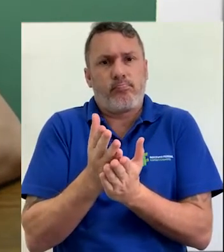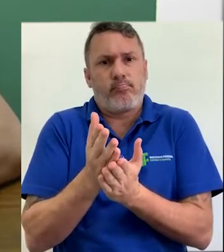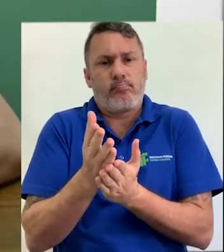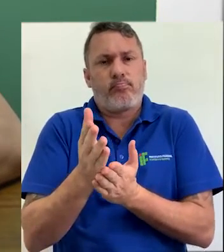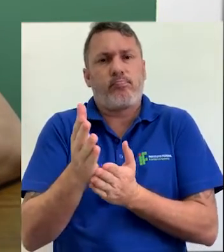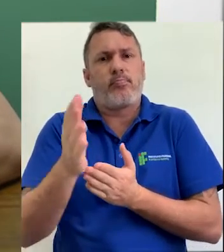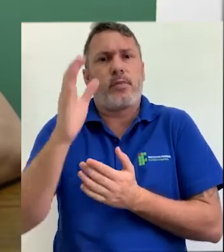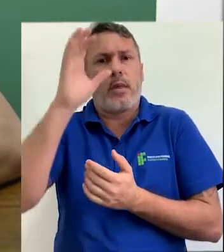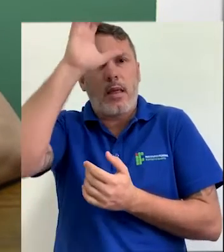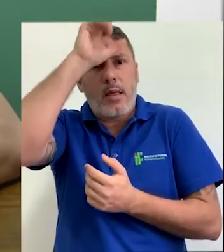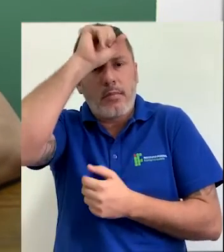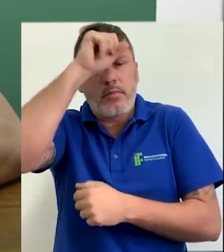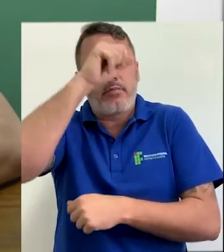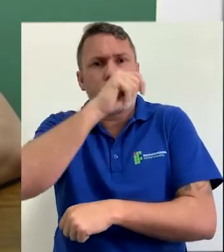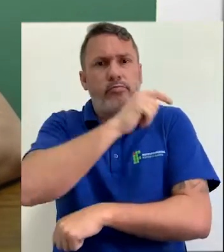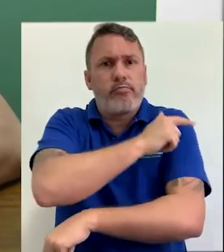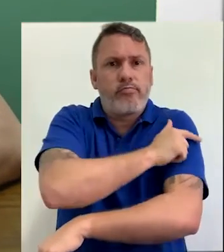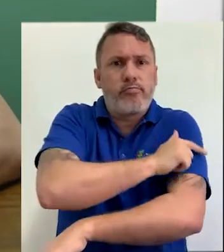um exemplo.